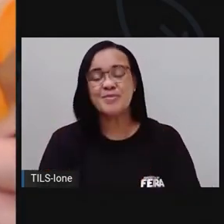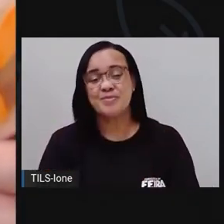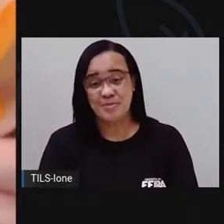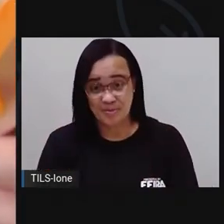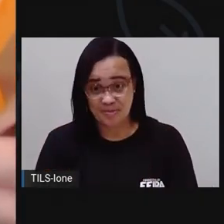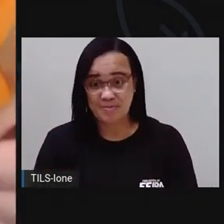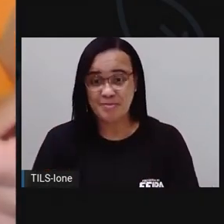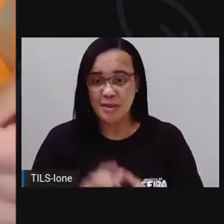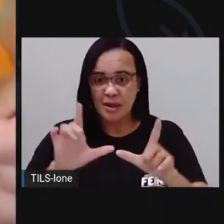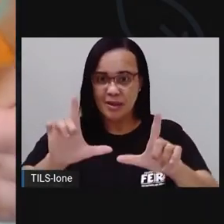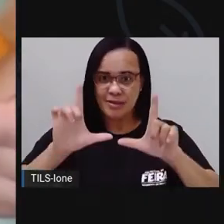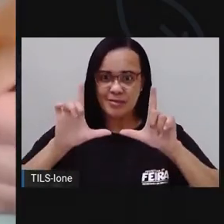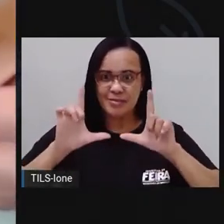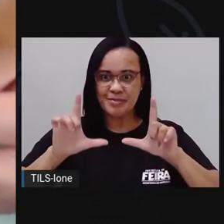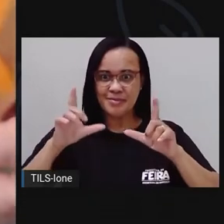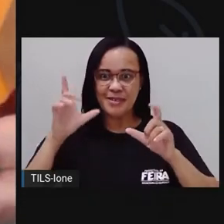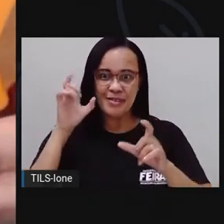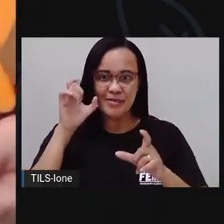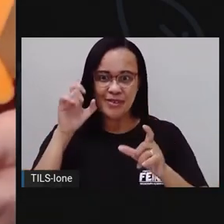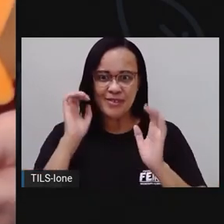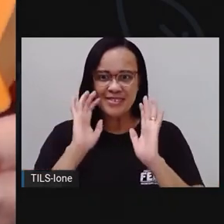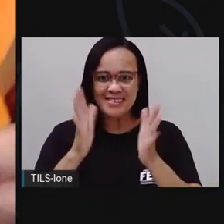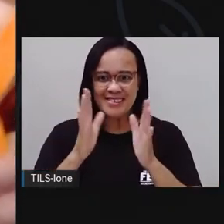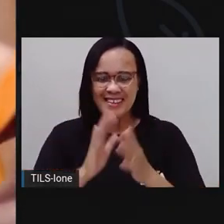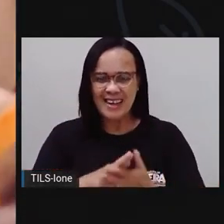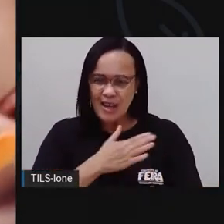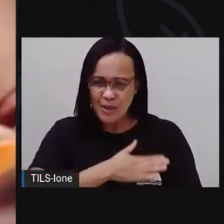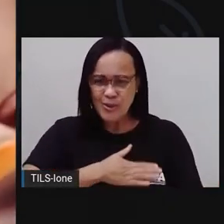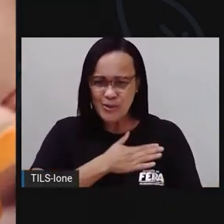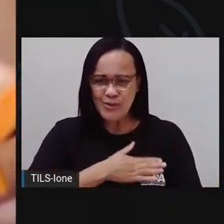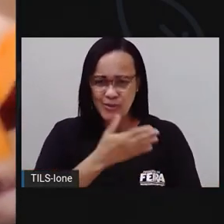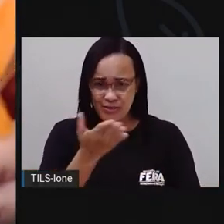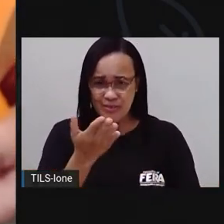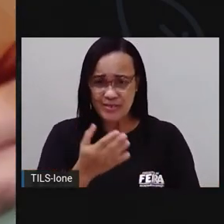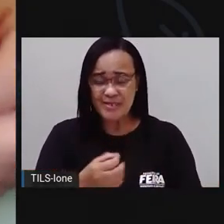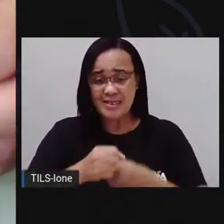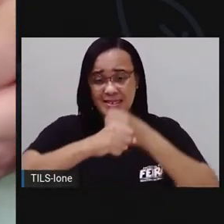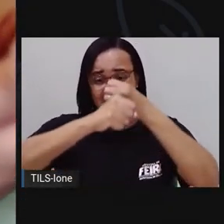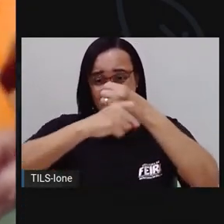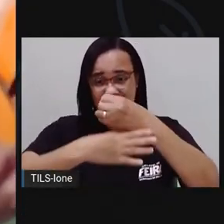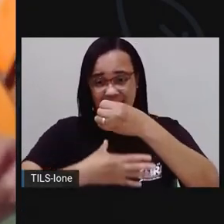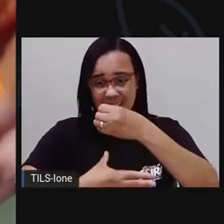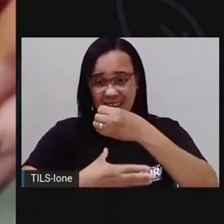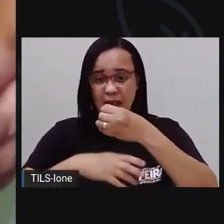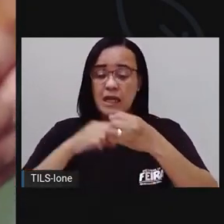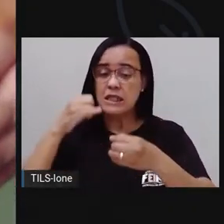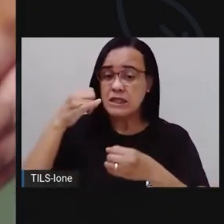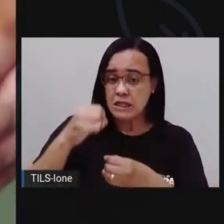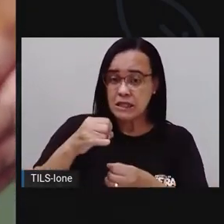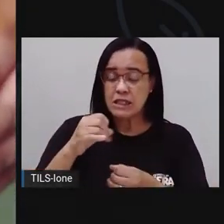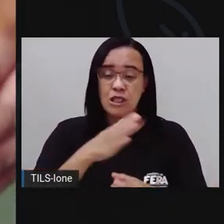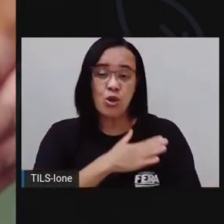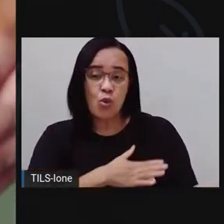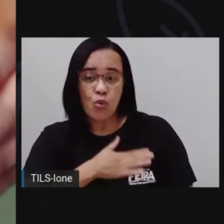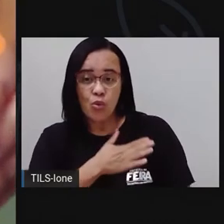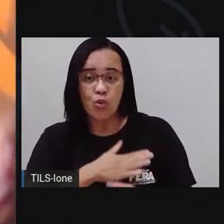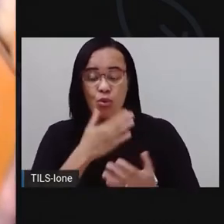porta-retrato. Vocês gostaram, gente? Escrevam aí no comentário se vocês gostaram dessa